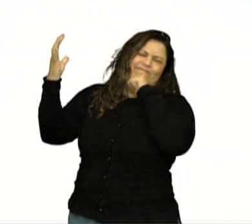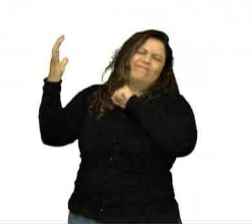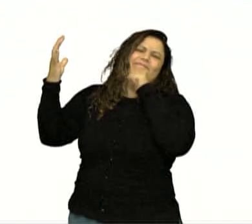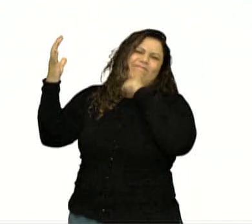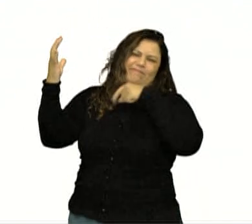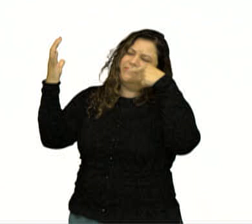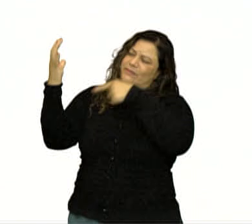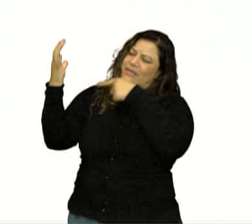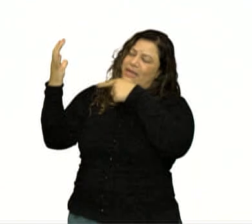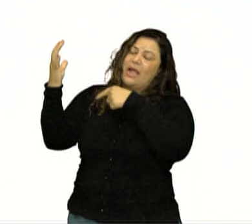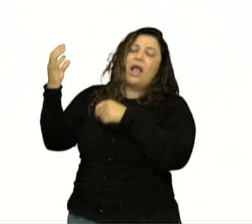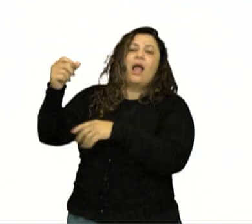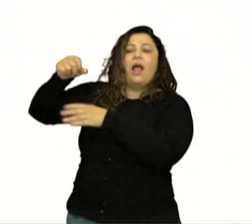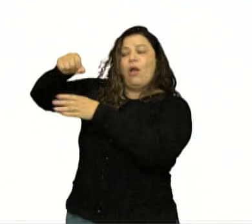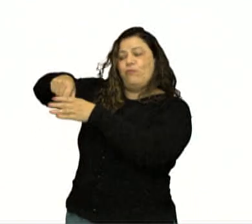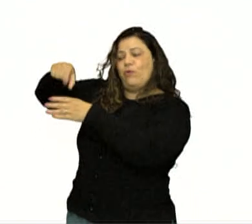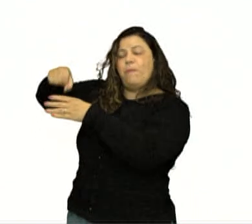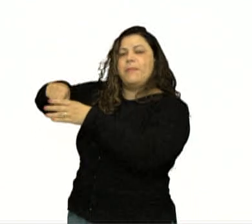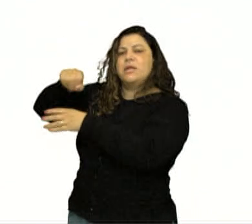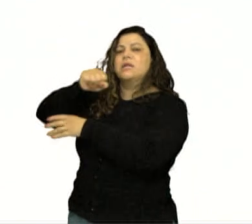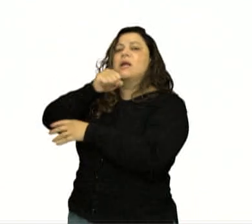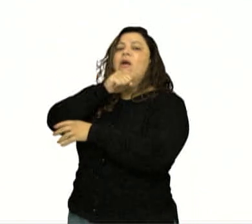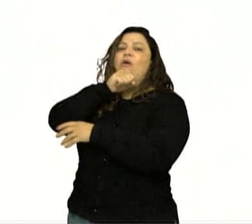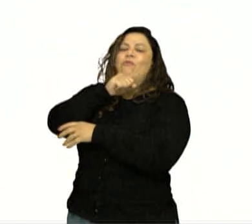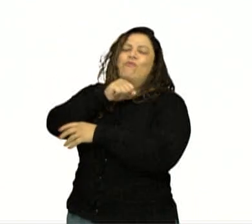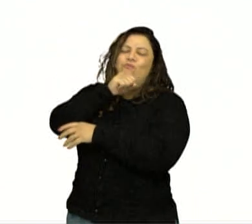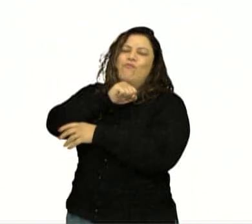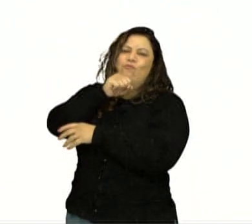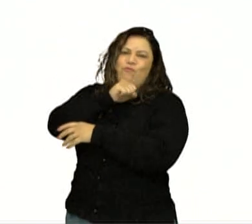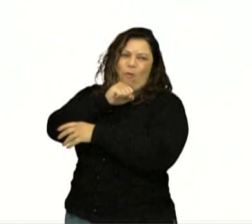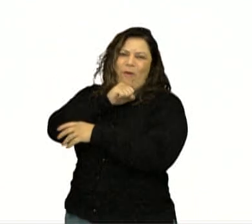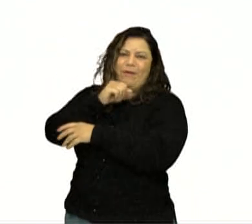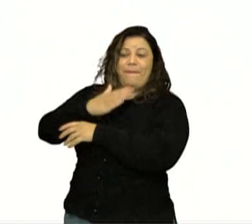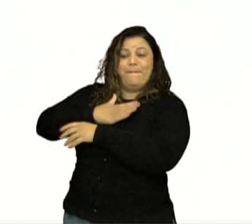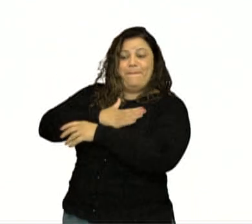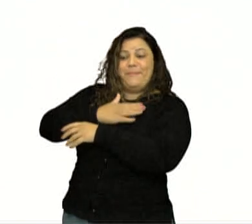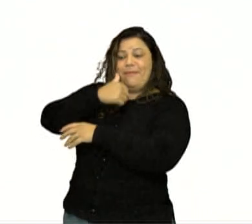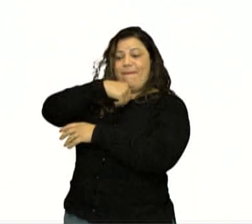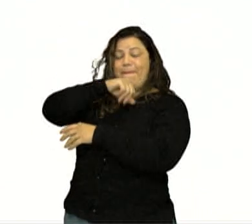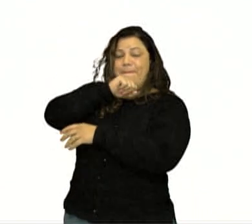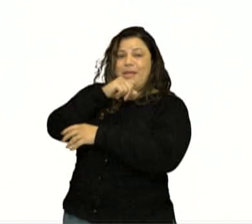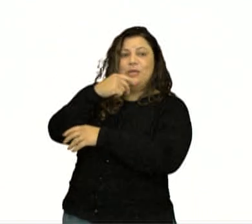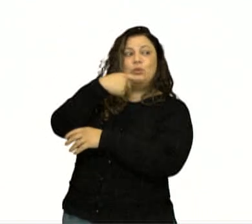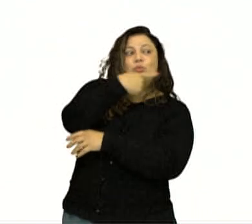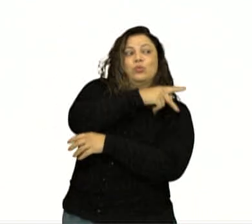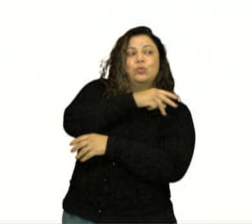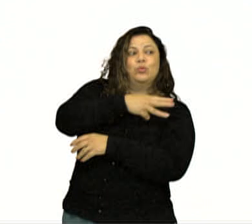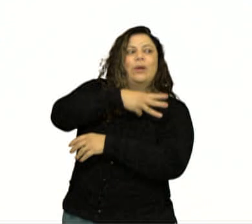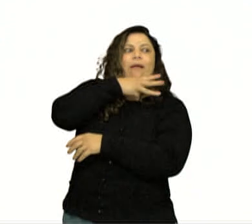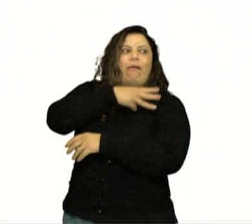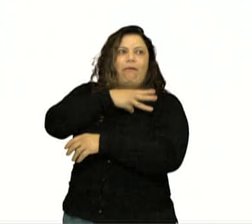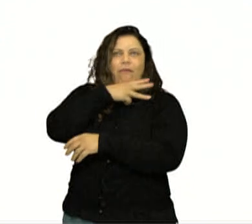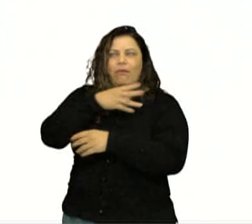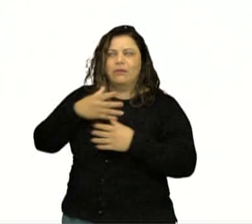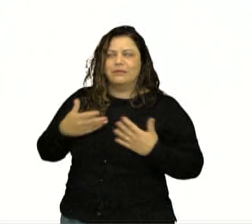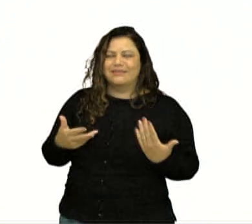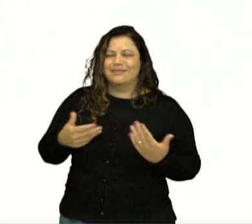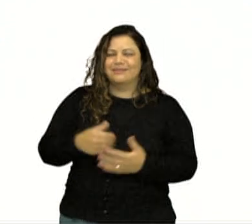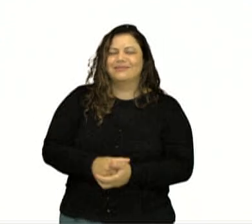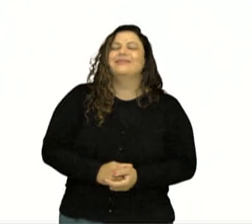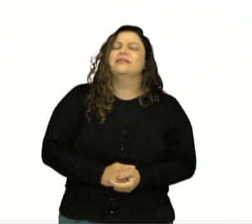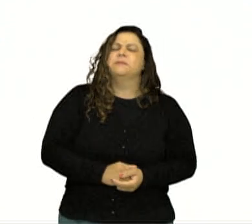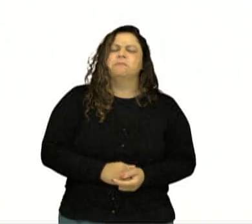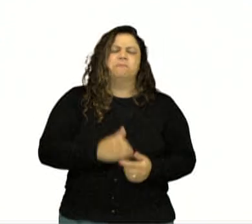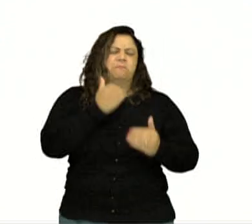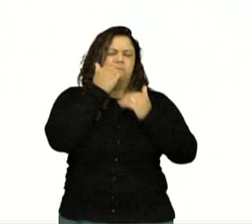Ela foi plantada pela minha avó Margarida, mãe de minha mãe, sua trisavó. Rosa nunca se queixou da